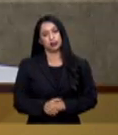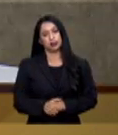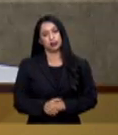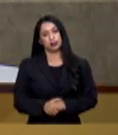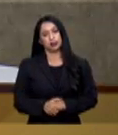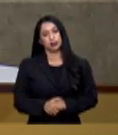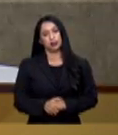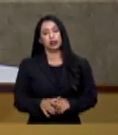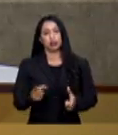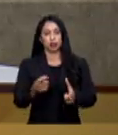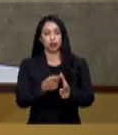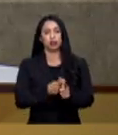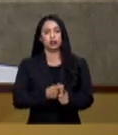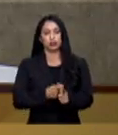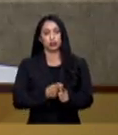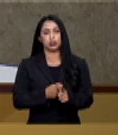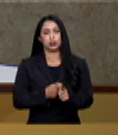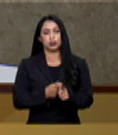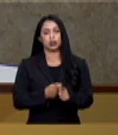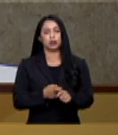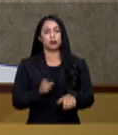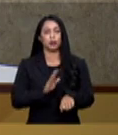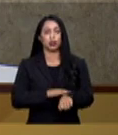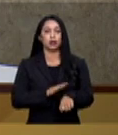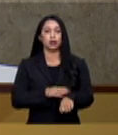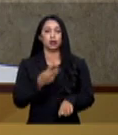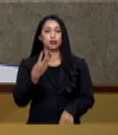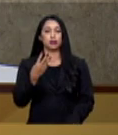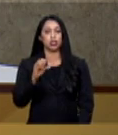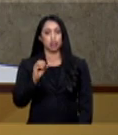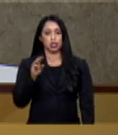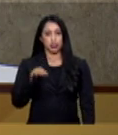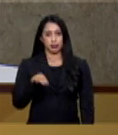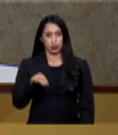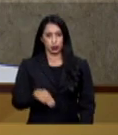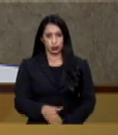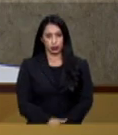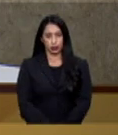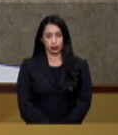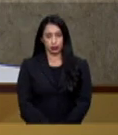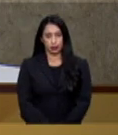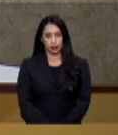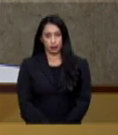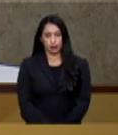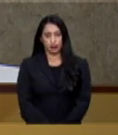eu suspendo a sessão pelo tempo regimental de 30 minutos.